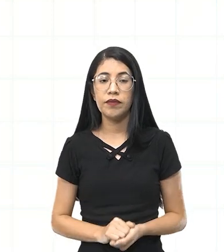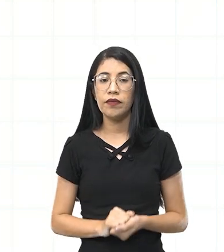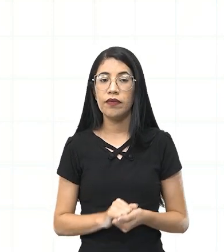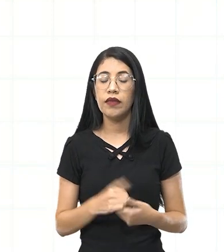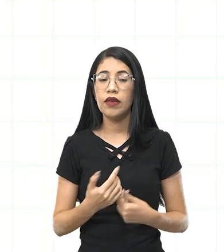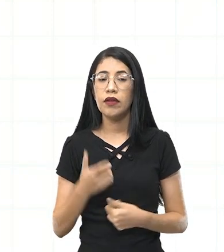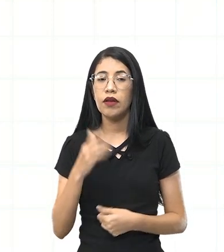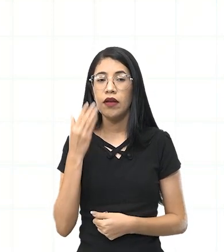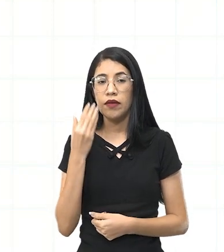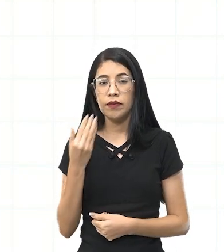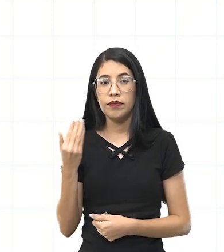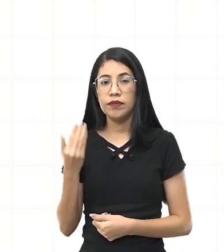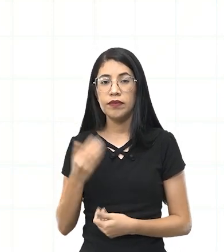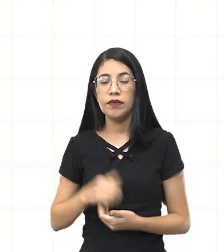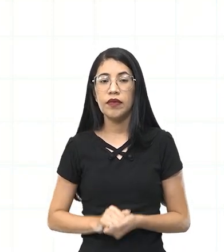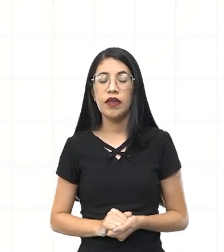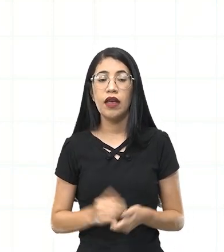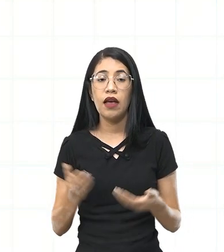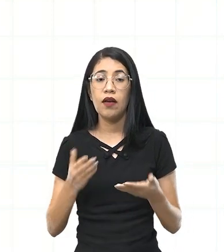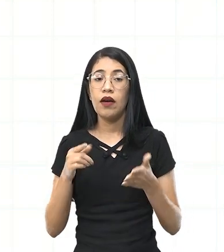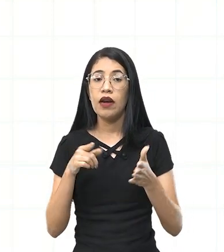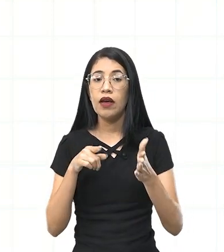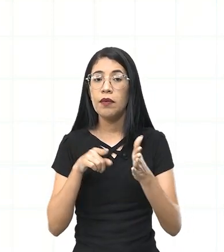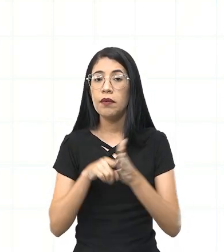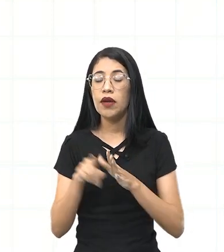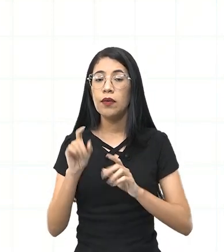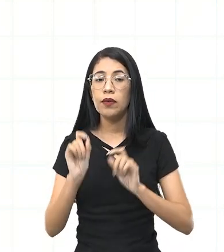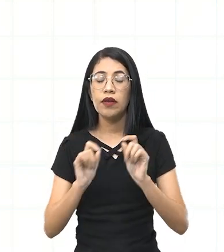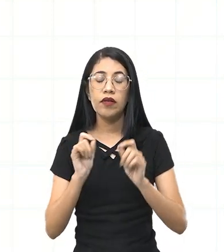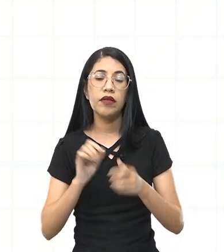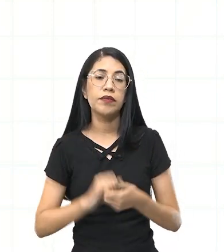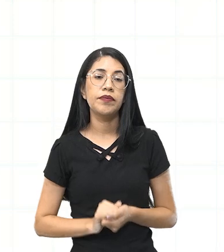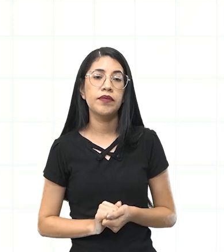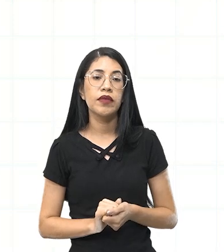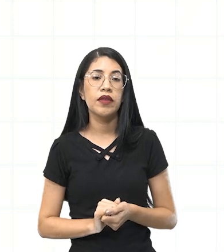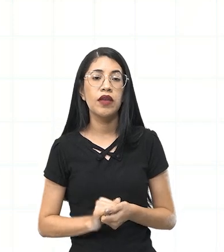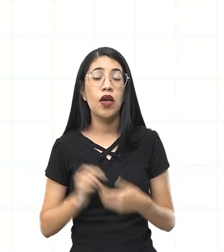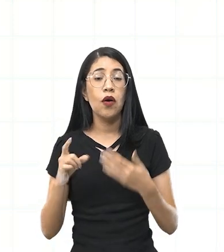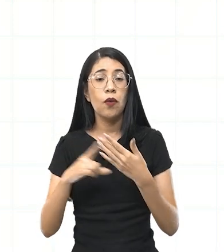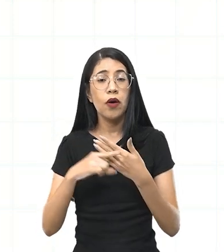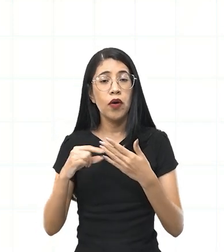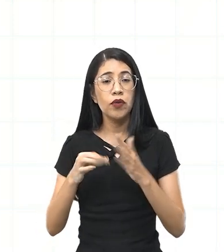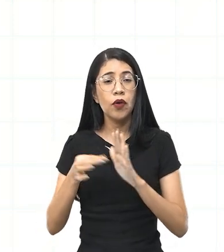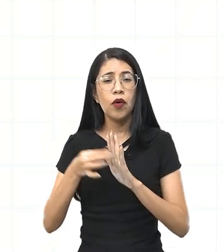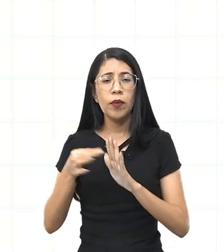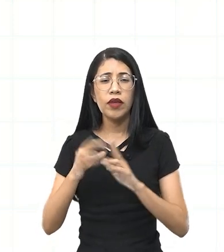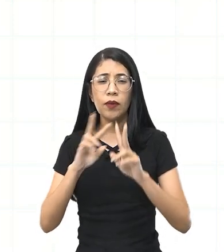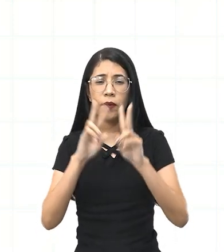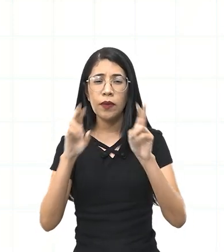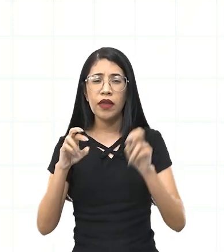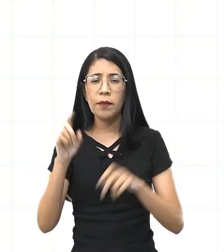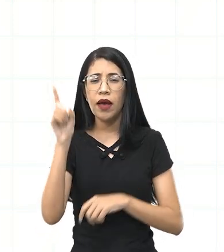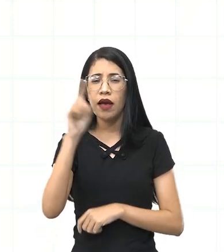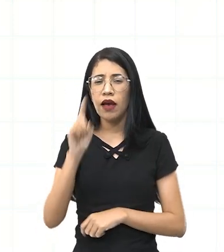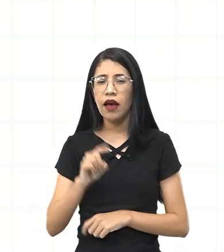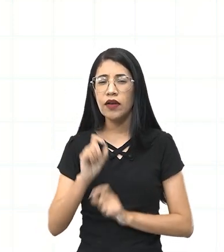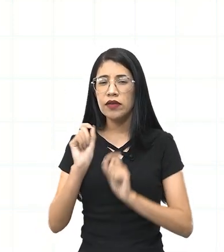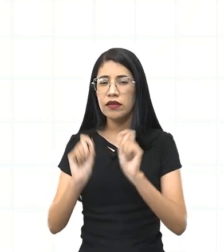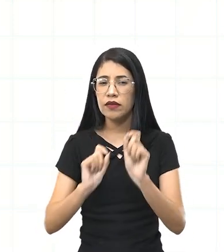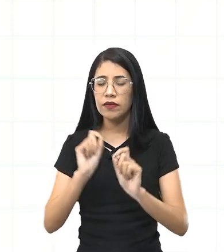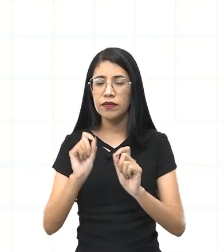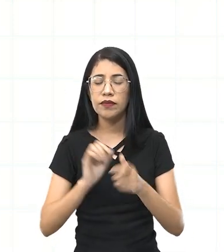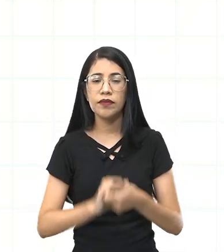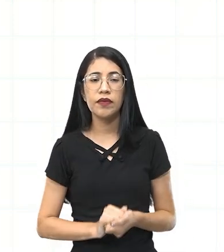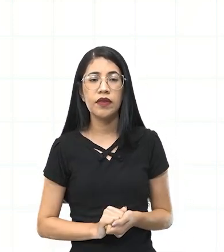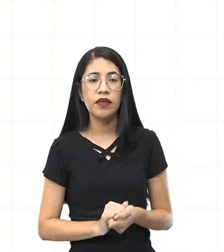que trouxe vocês aqui para a gente ir para a nossa questão, tá? A opinião do autor a respeito dos raios é... Então, lá na